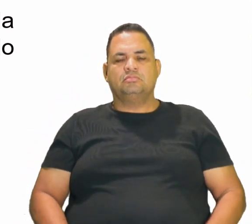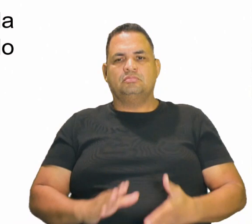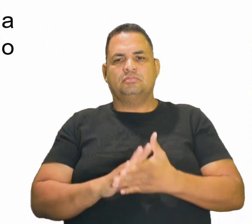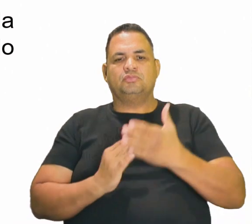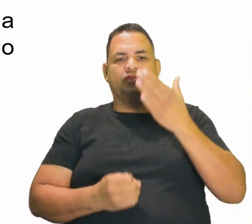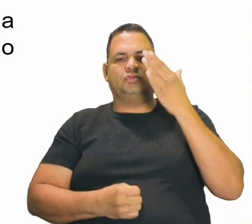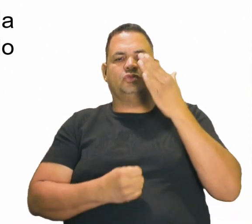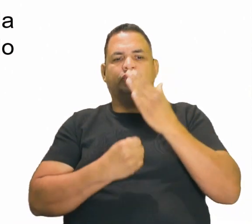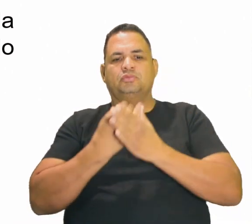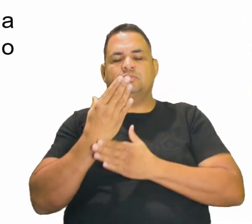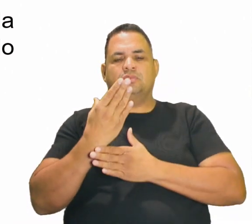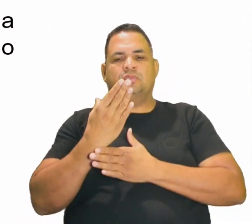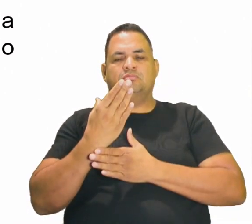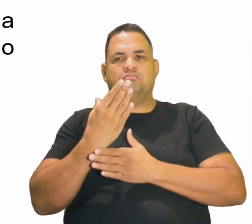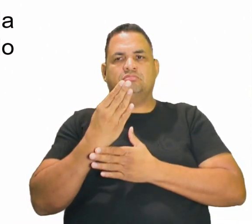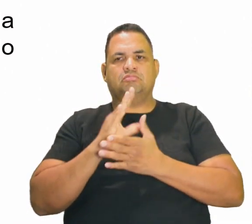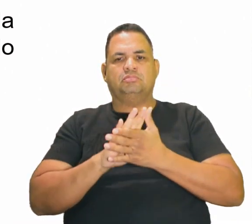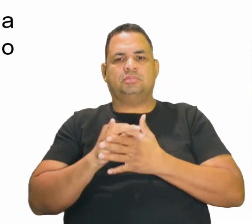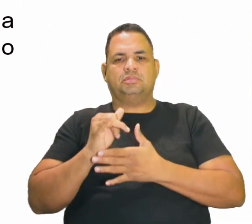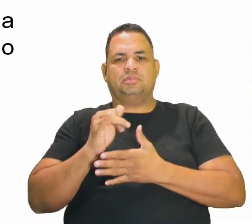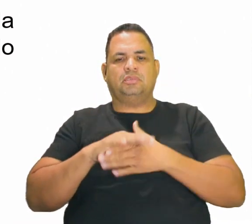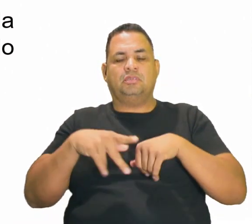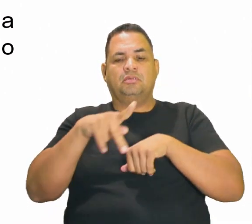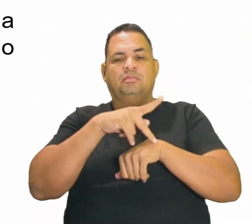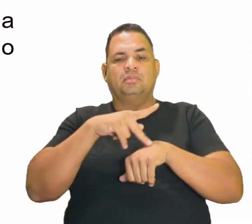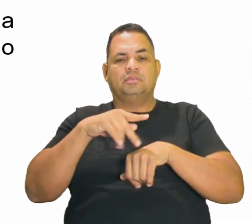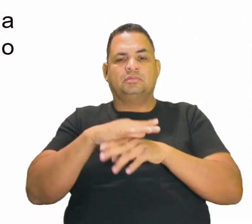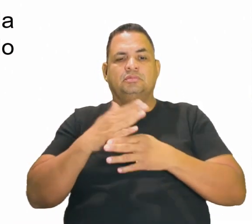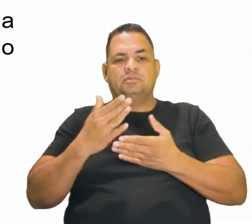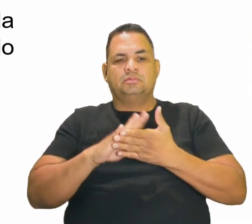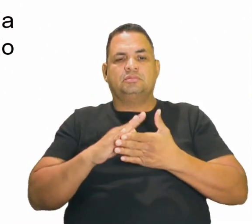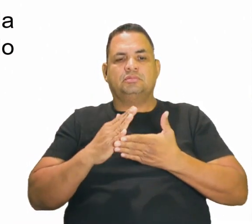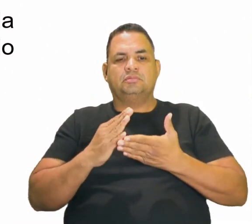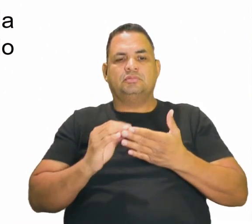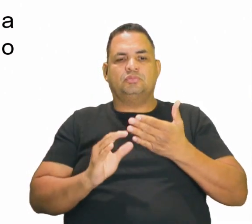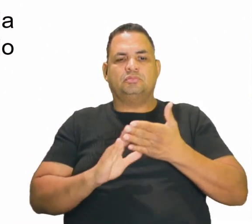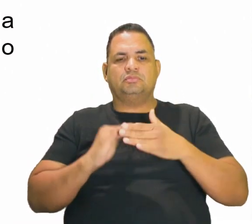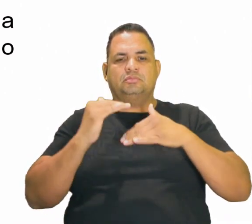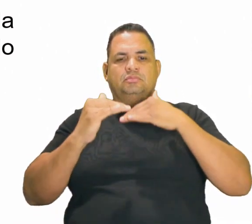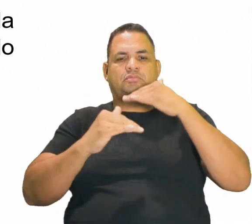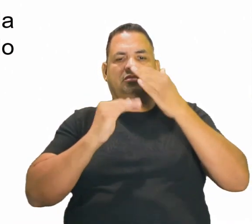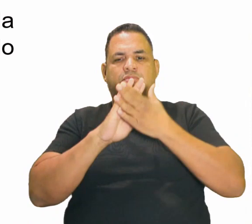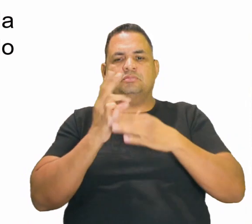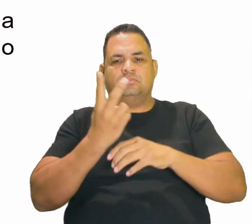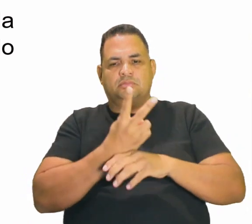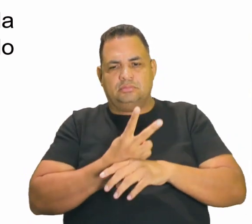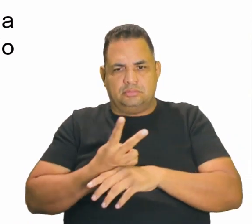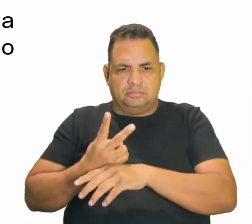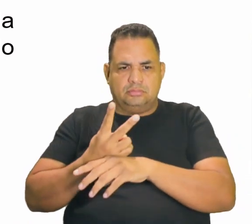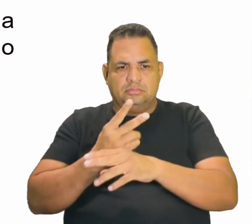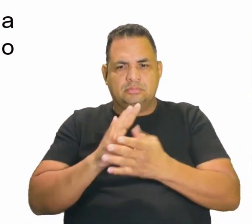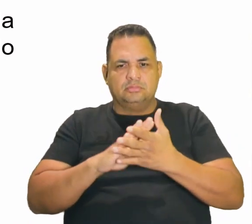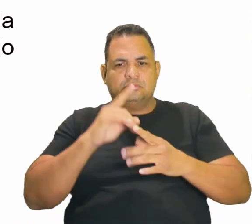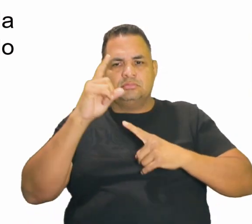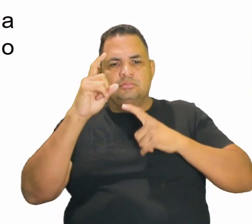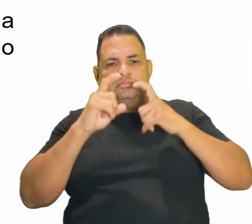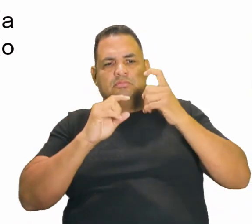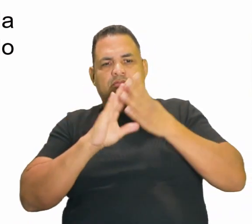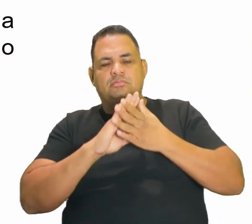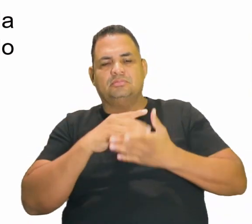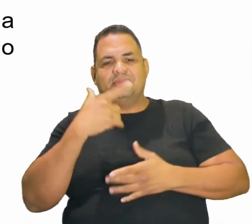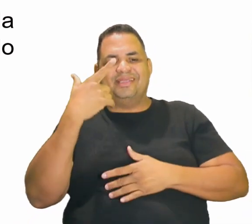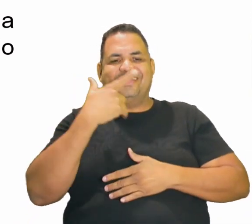Itália renascentista então não foi na Índia nas evoluções busca-se expressão da comédia